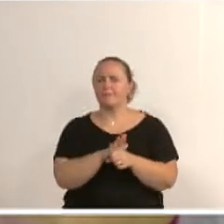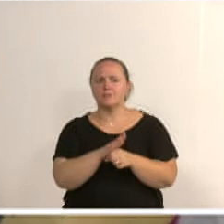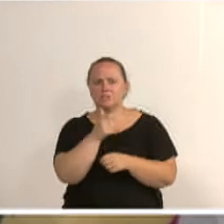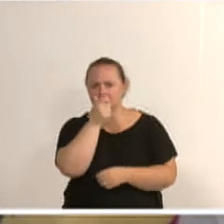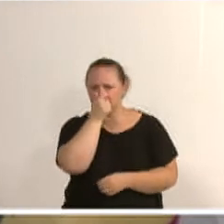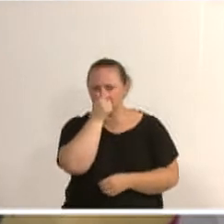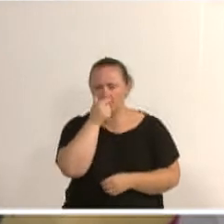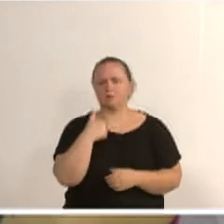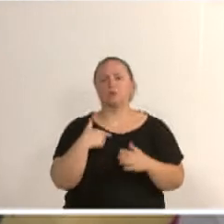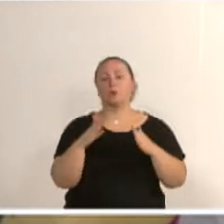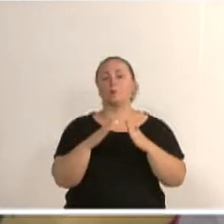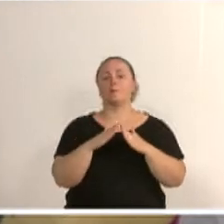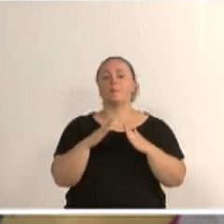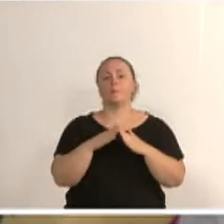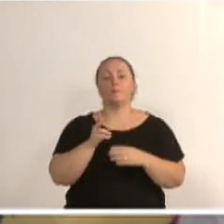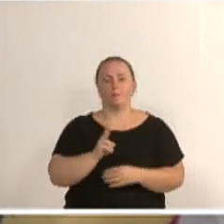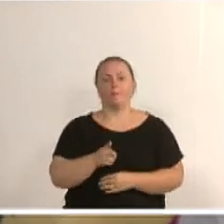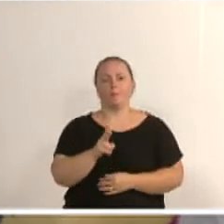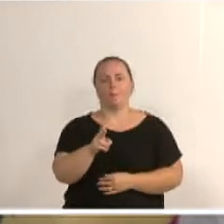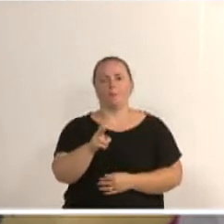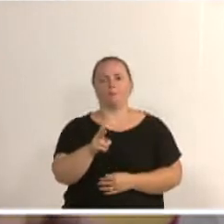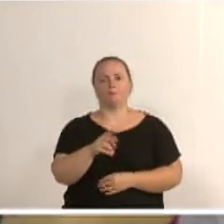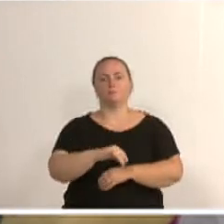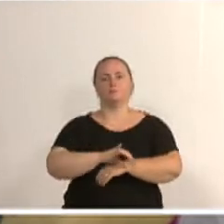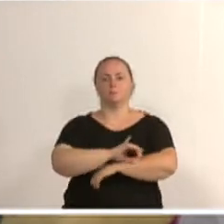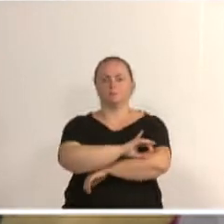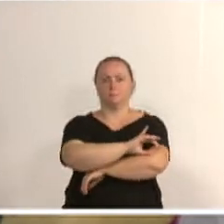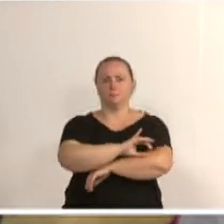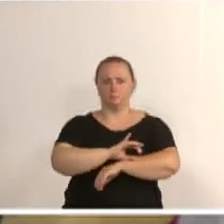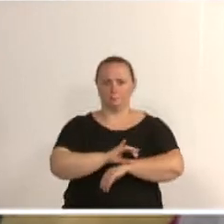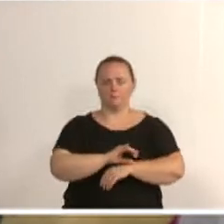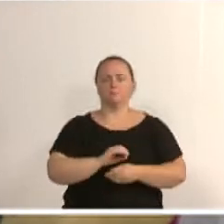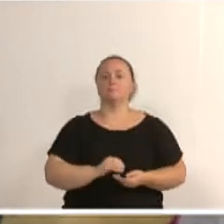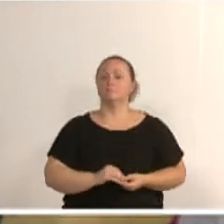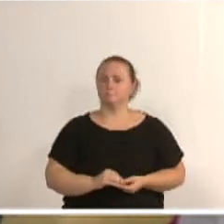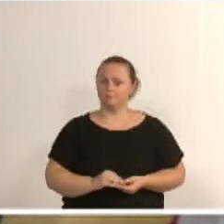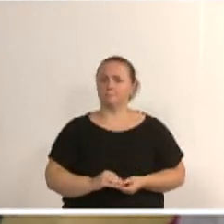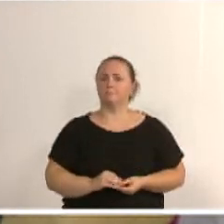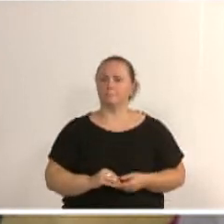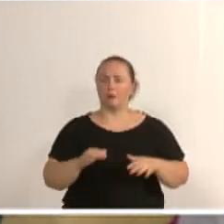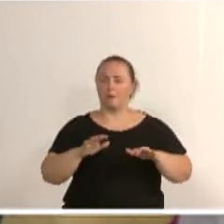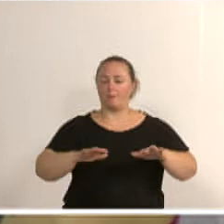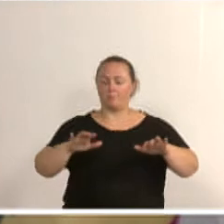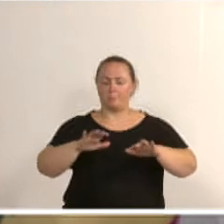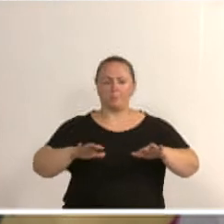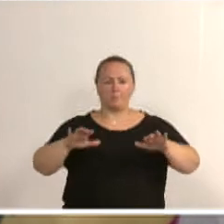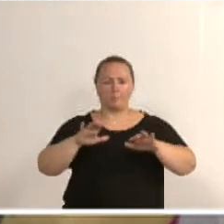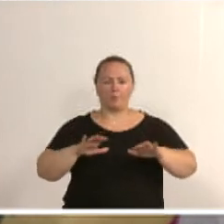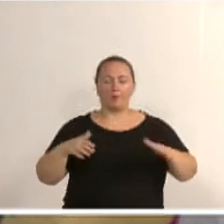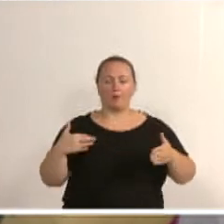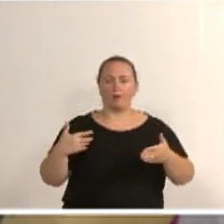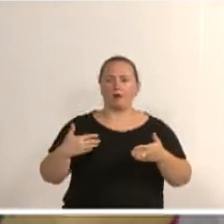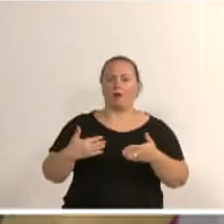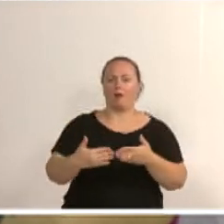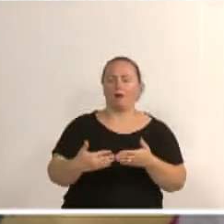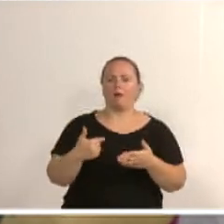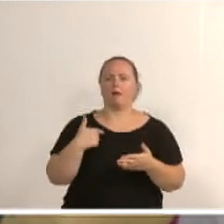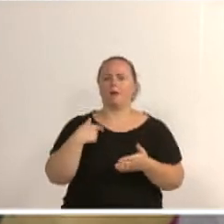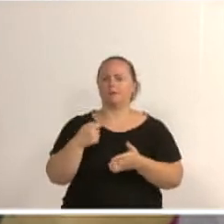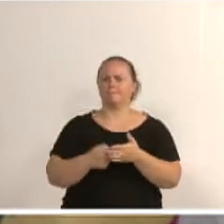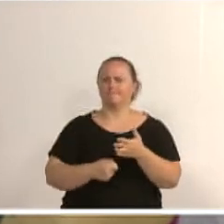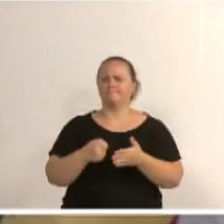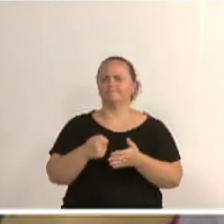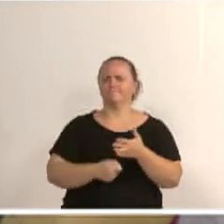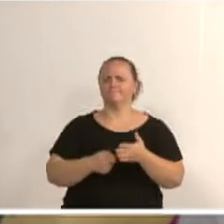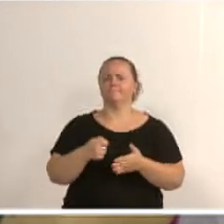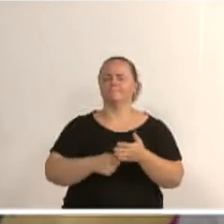ali moro ainda na Eixo Maia, onde a poeira era constante. A Jacob Pineixo lutei muito para que